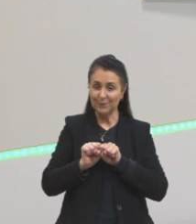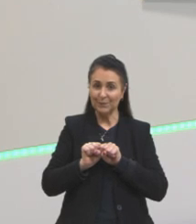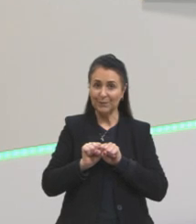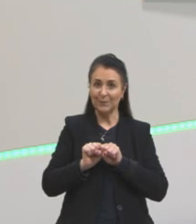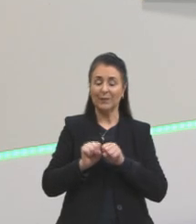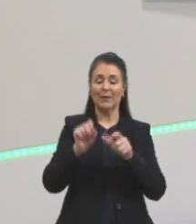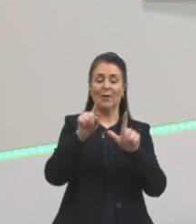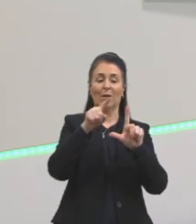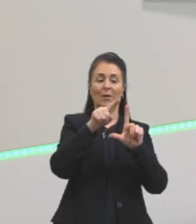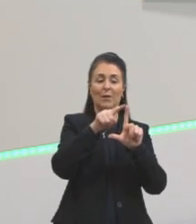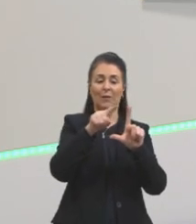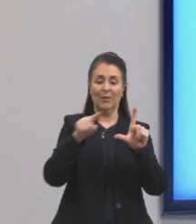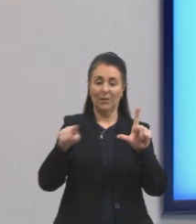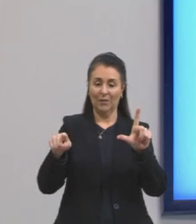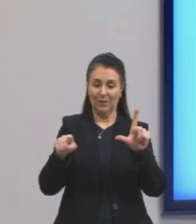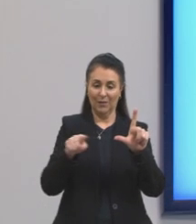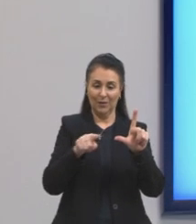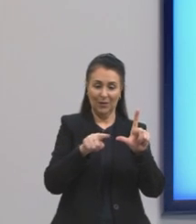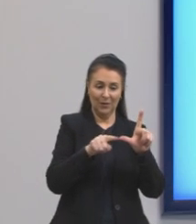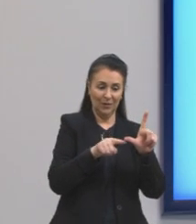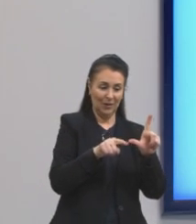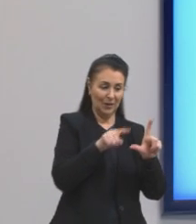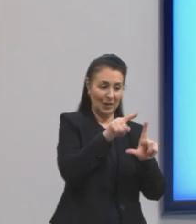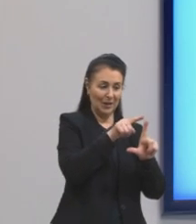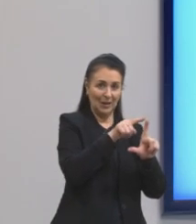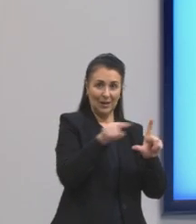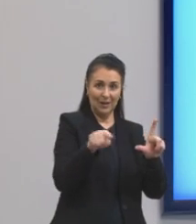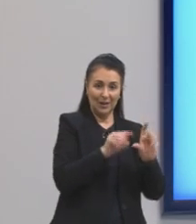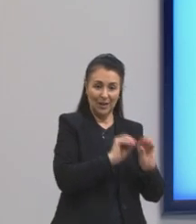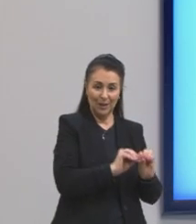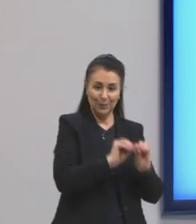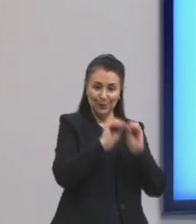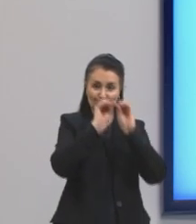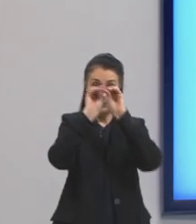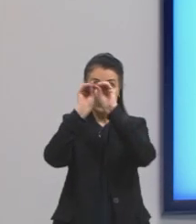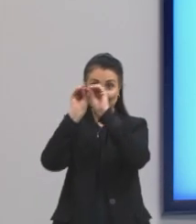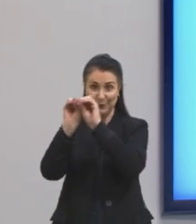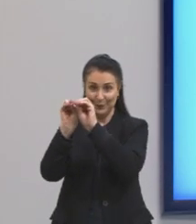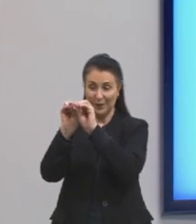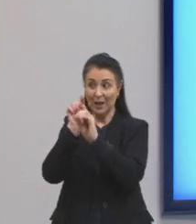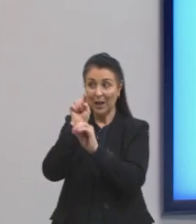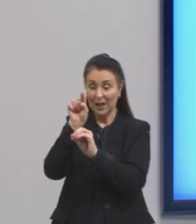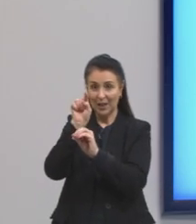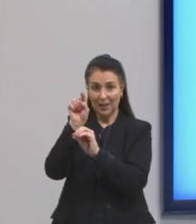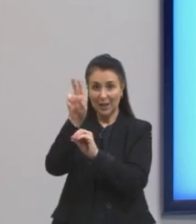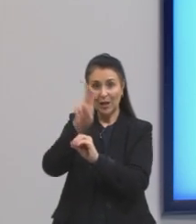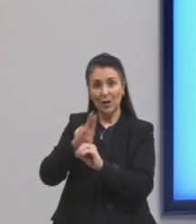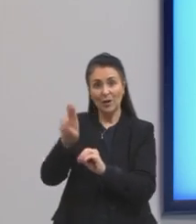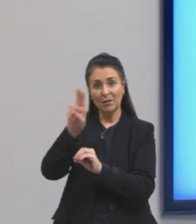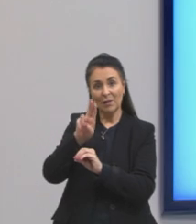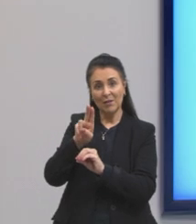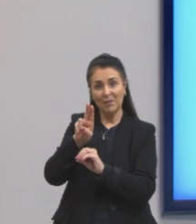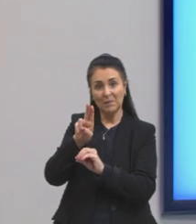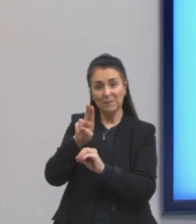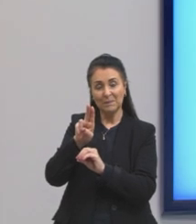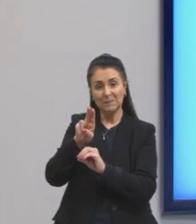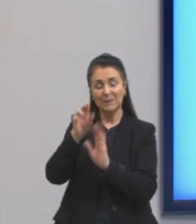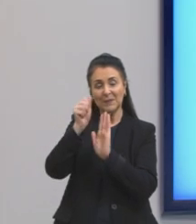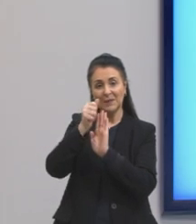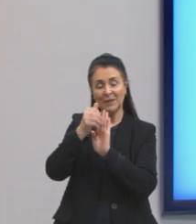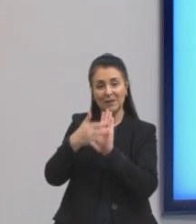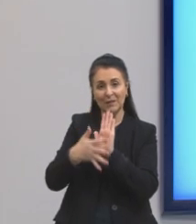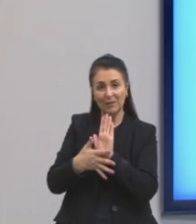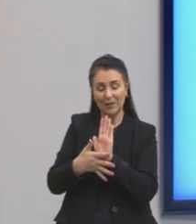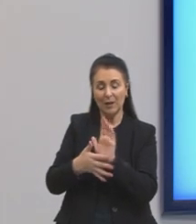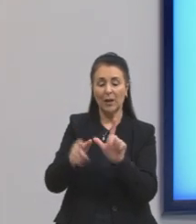um triângulo retângulo Eu puxei Então esse desenho ao lado e agora eu posso a partir do conhecimento já construído definir